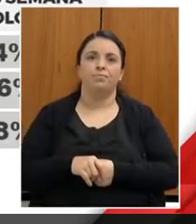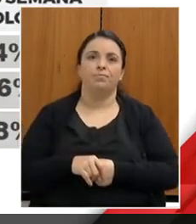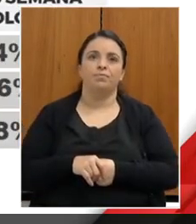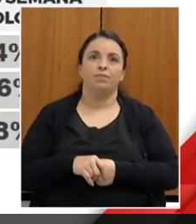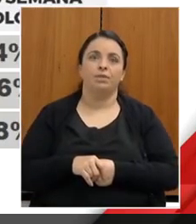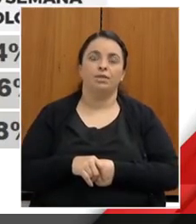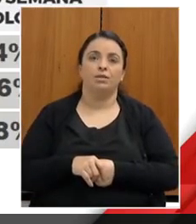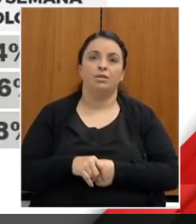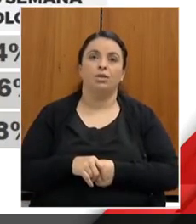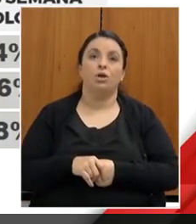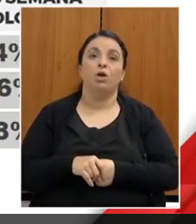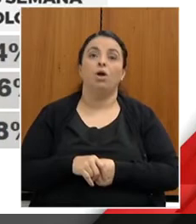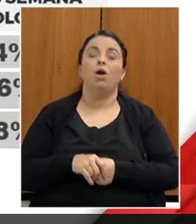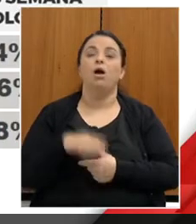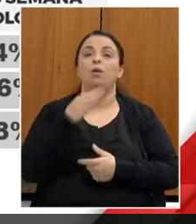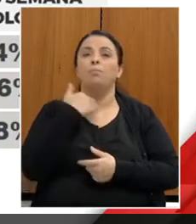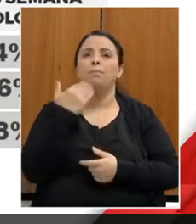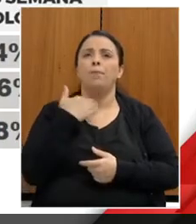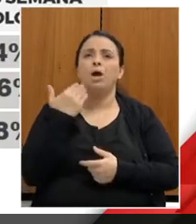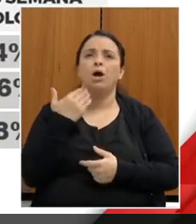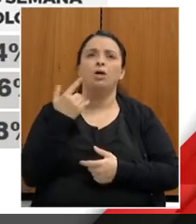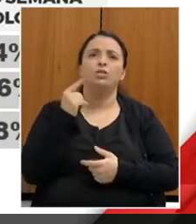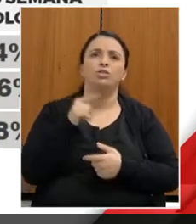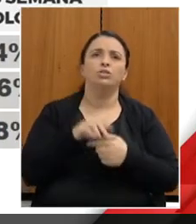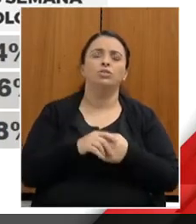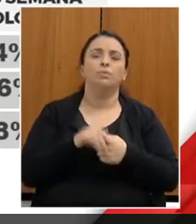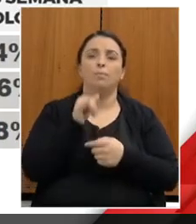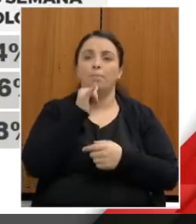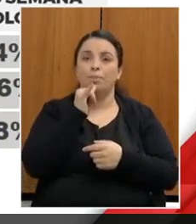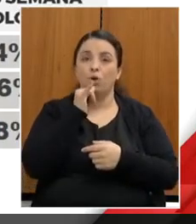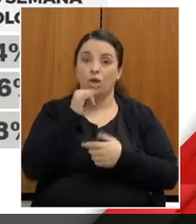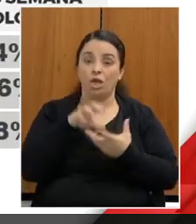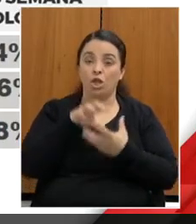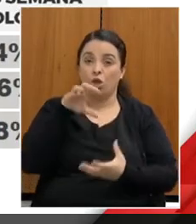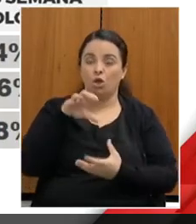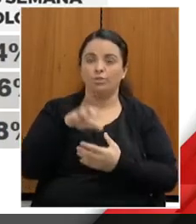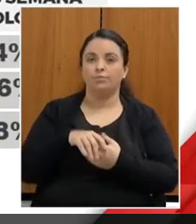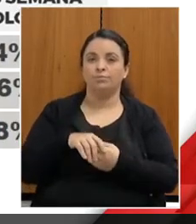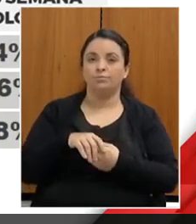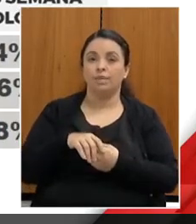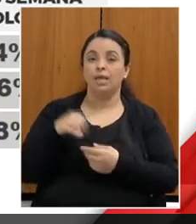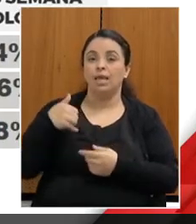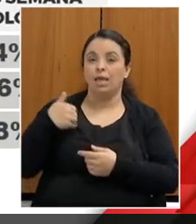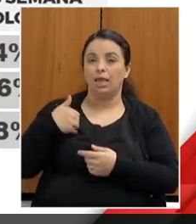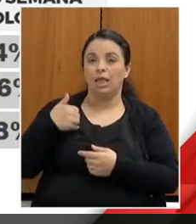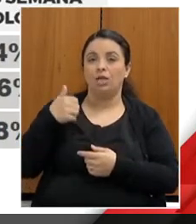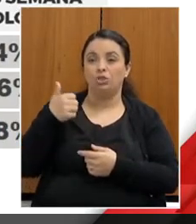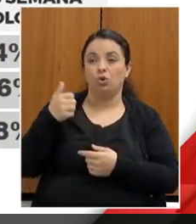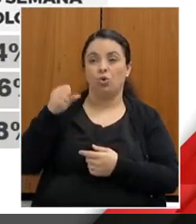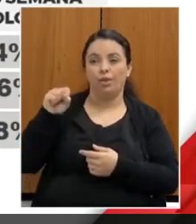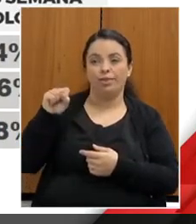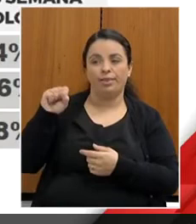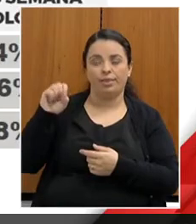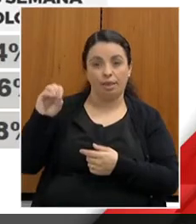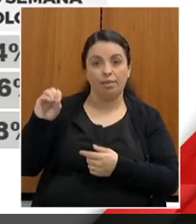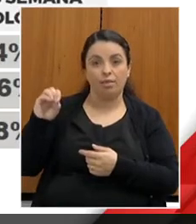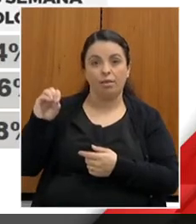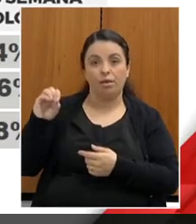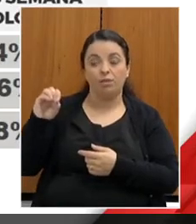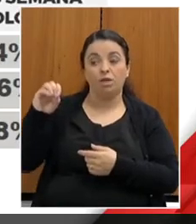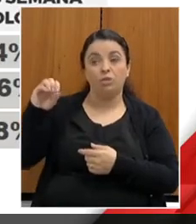Óbitos em doses, uma boa notícia. Acima de 80 anos, houve uma queda de 16% a 14%.